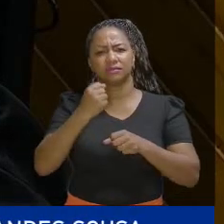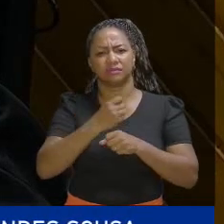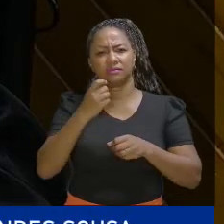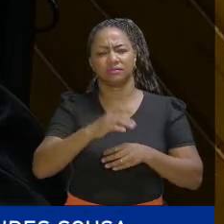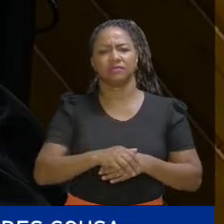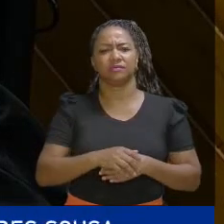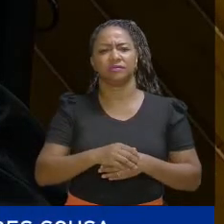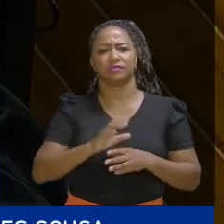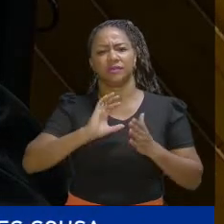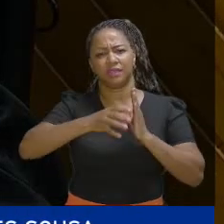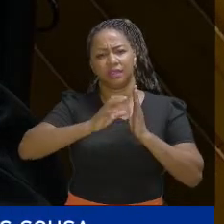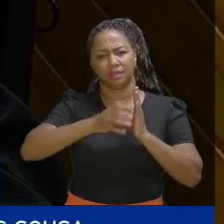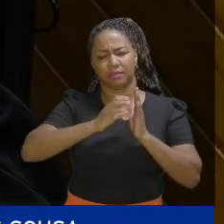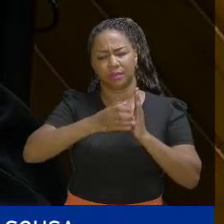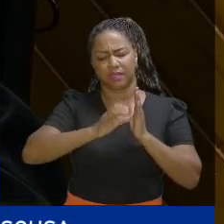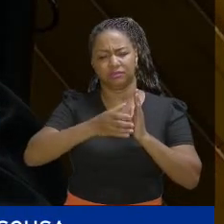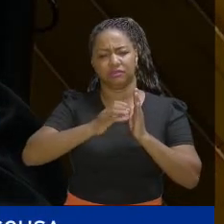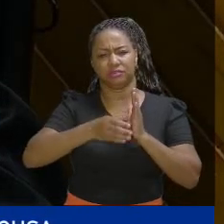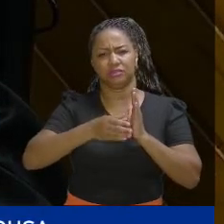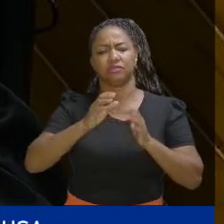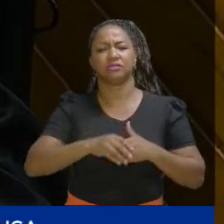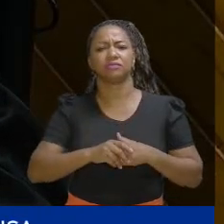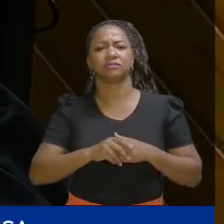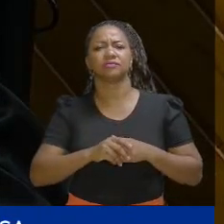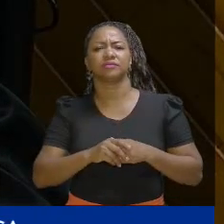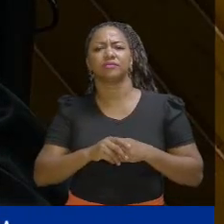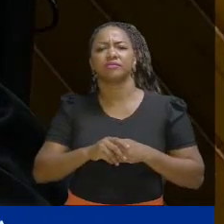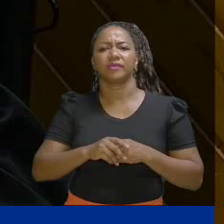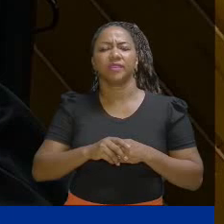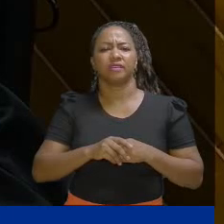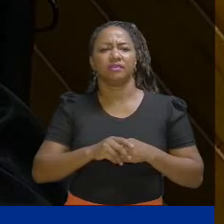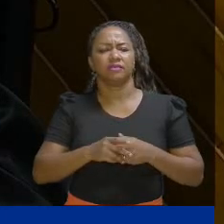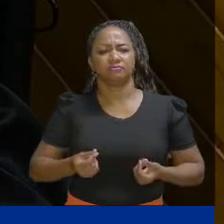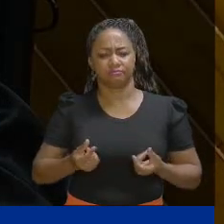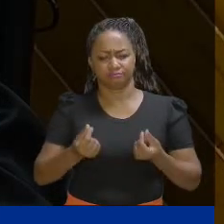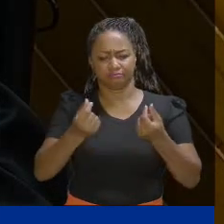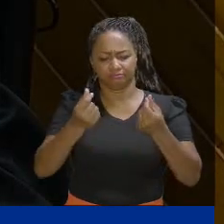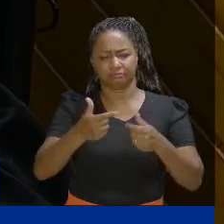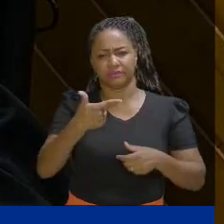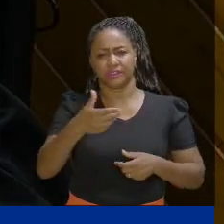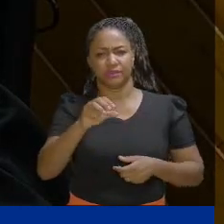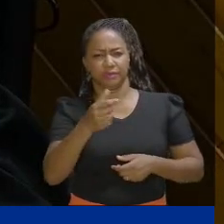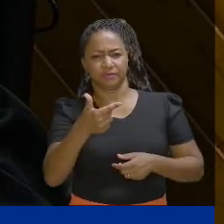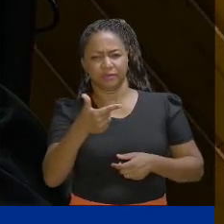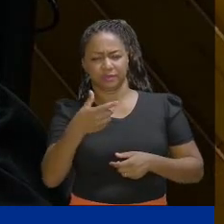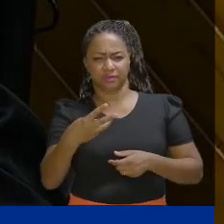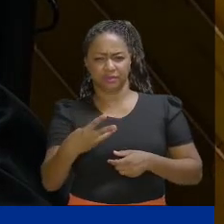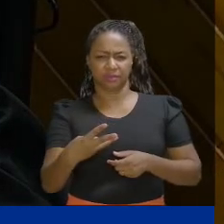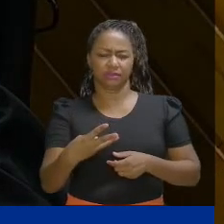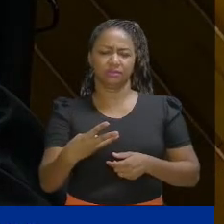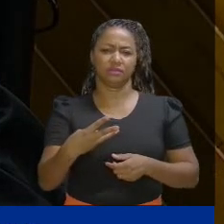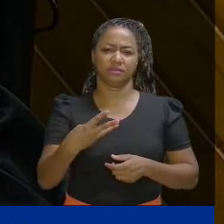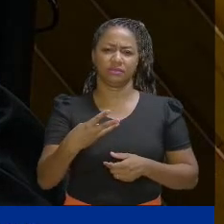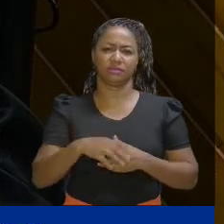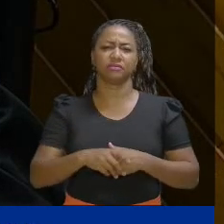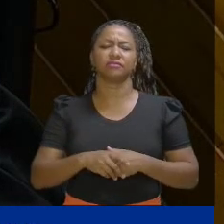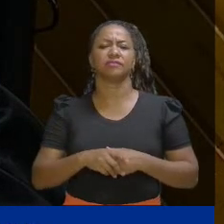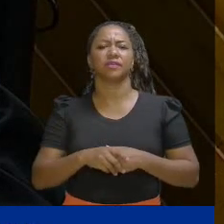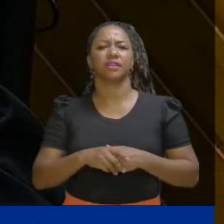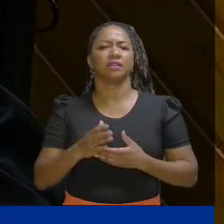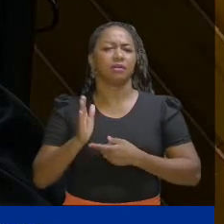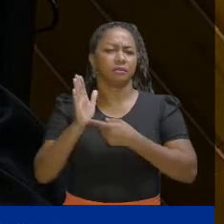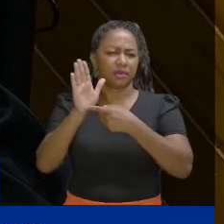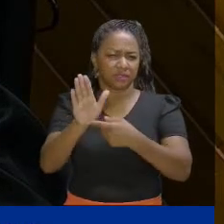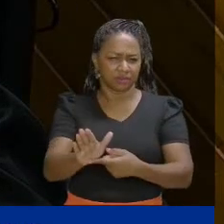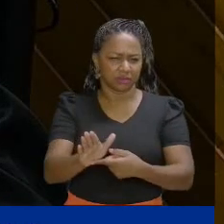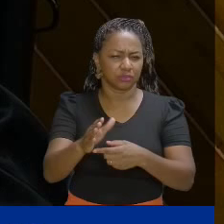traje toga preta. Do Partido Republicanos, referente ao exercício financeiro de 2023. A agremiação